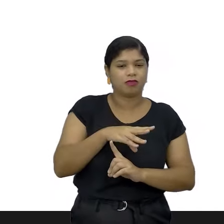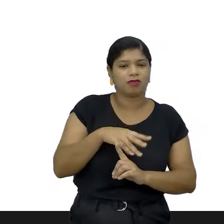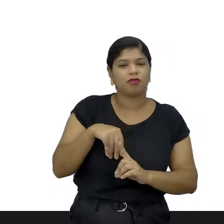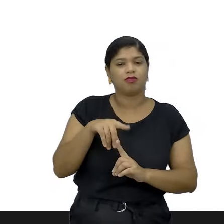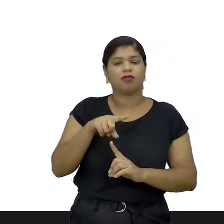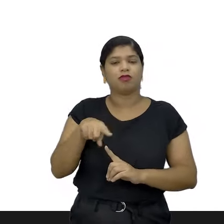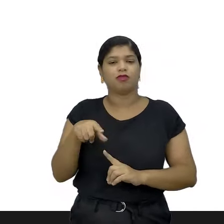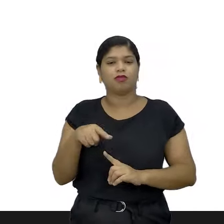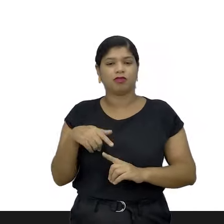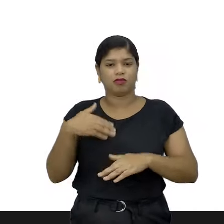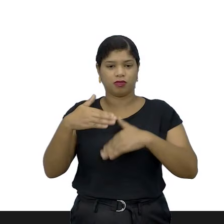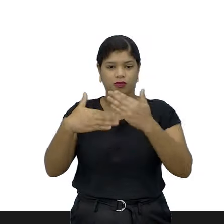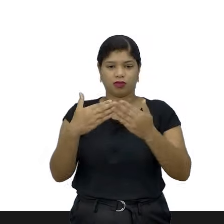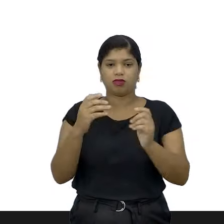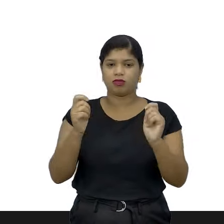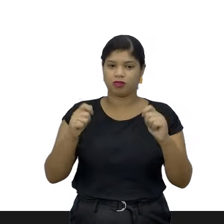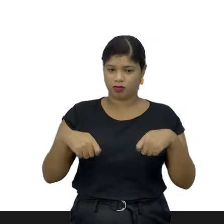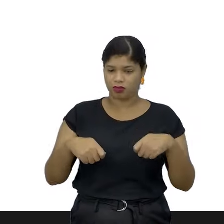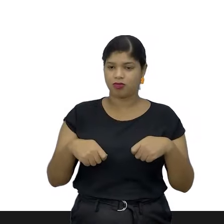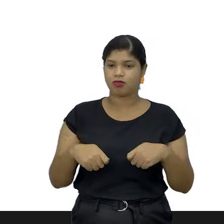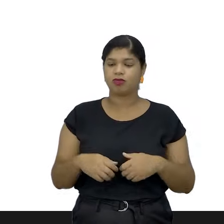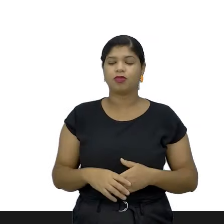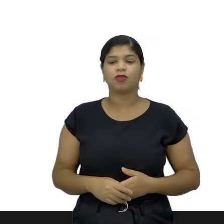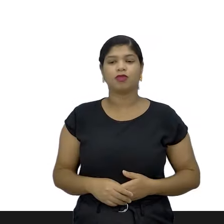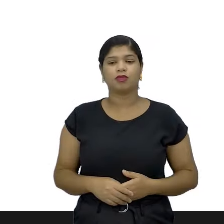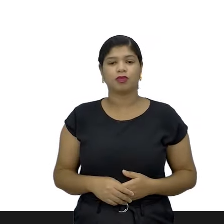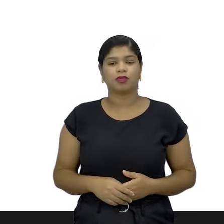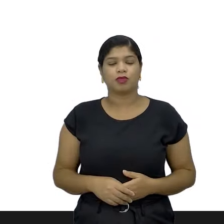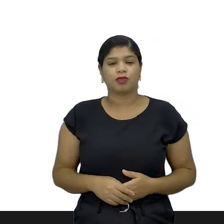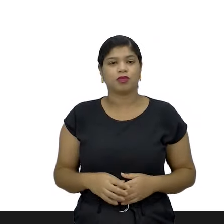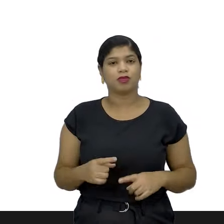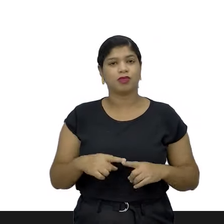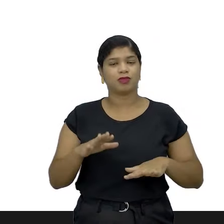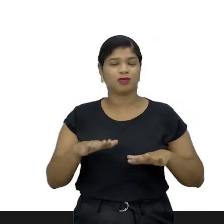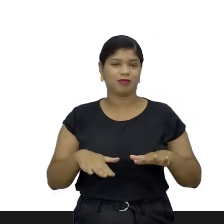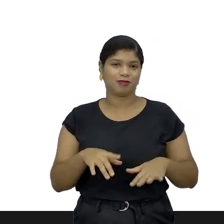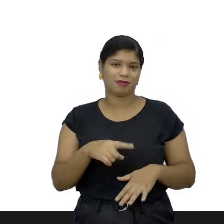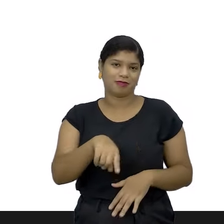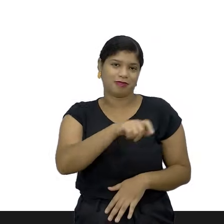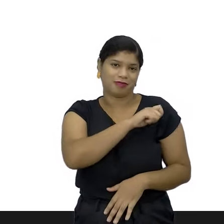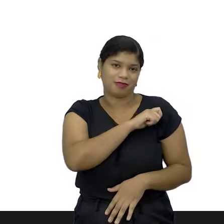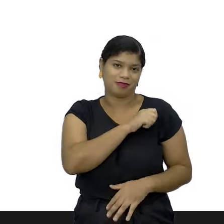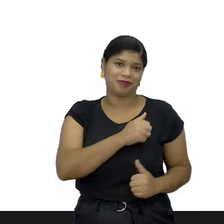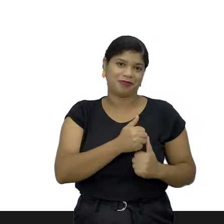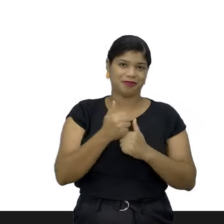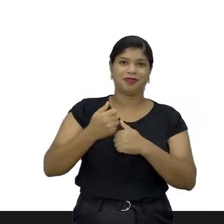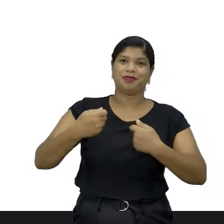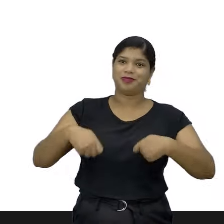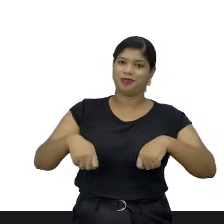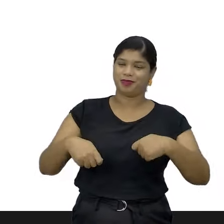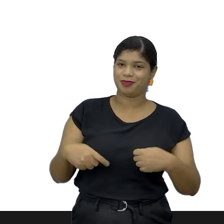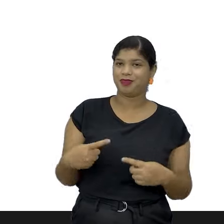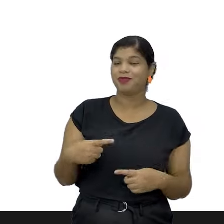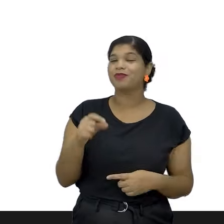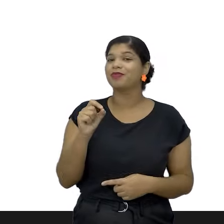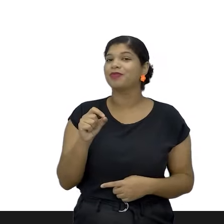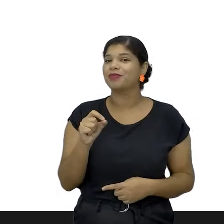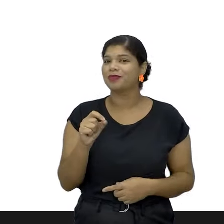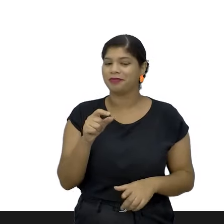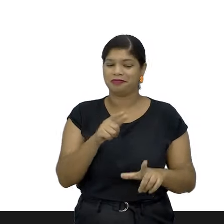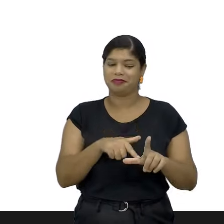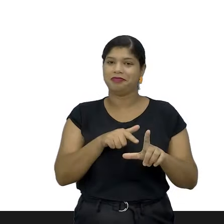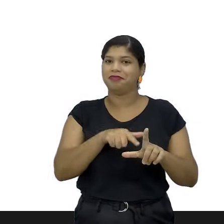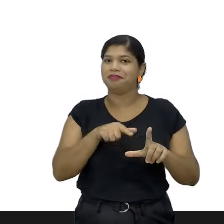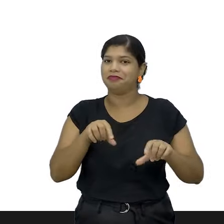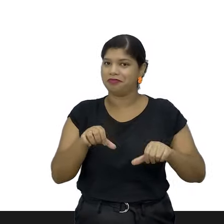possam avançar, ou seja, né, aqueles que precisam de um apoio para avançar nas questões ortográficas, aqueles